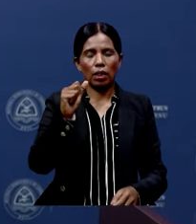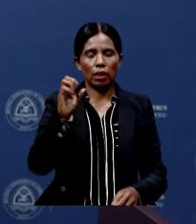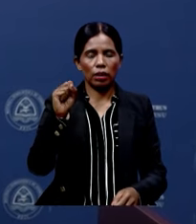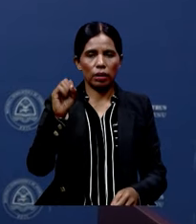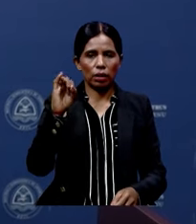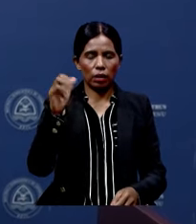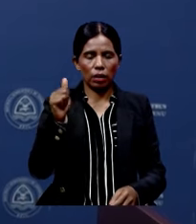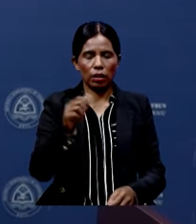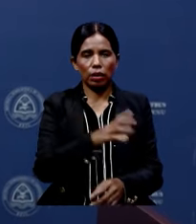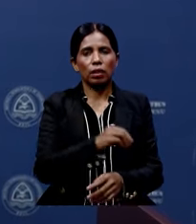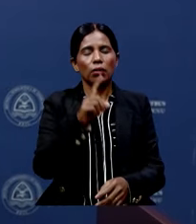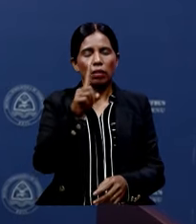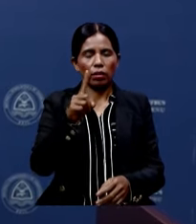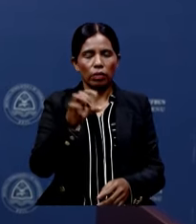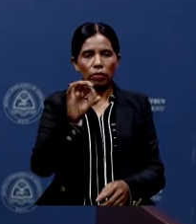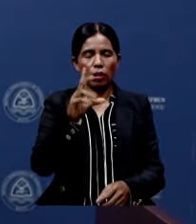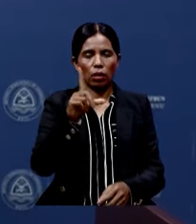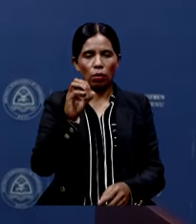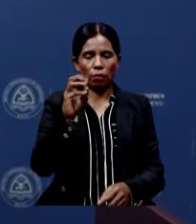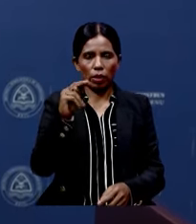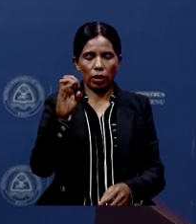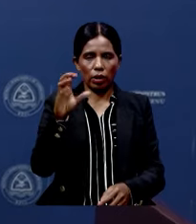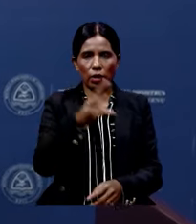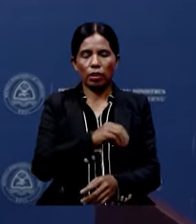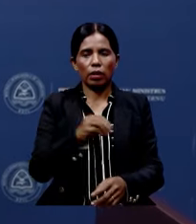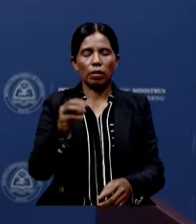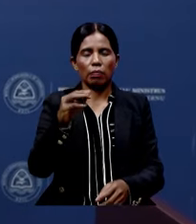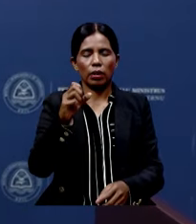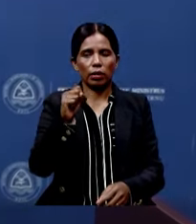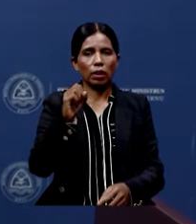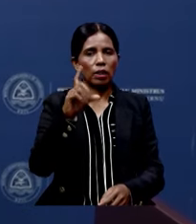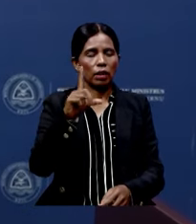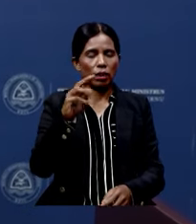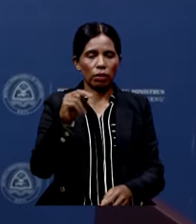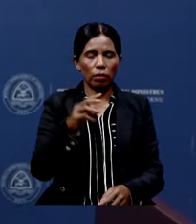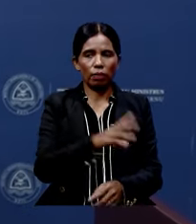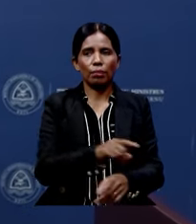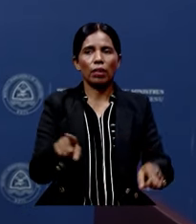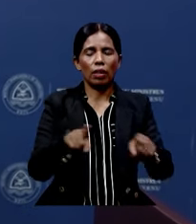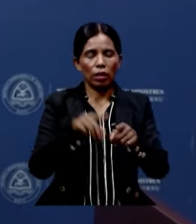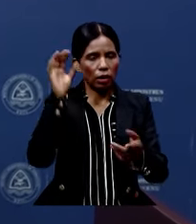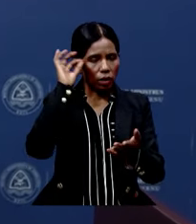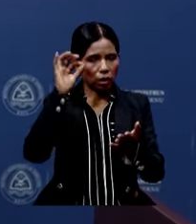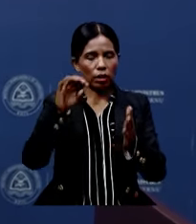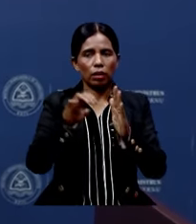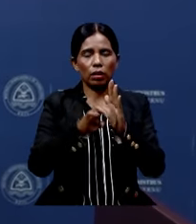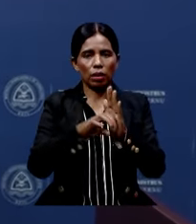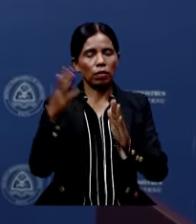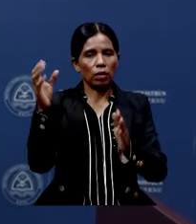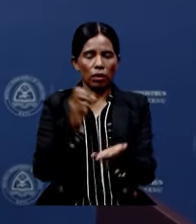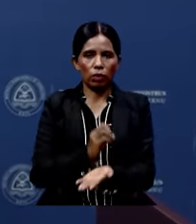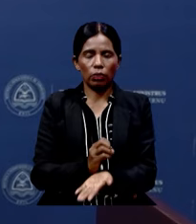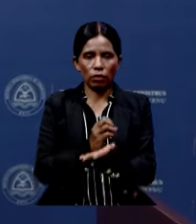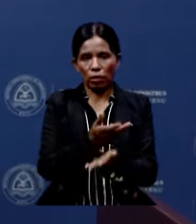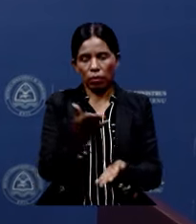Filomena Sila, idama senhor Marcelino Marques Coro, todos secretários regionais.